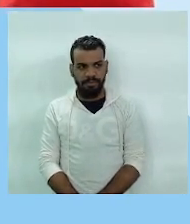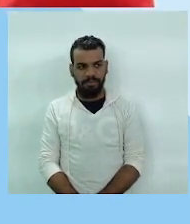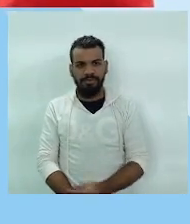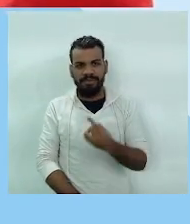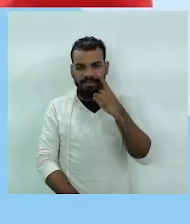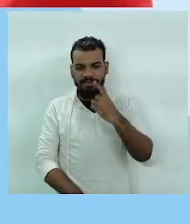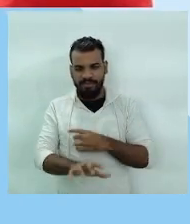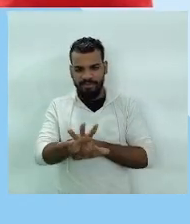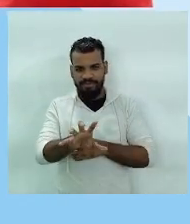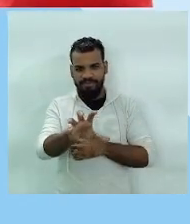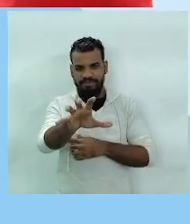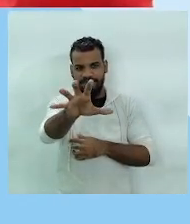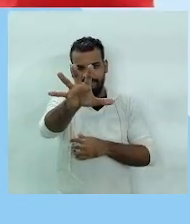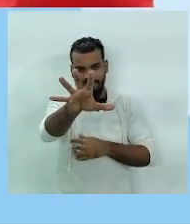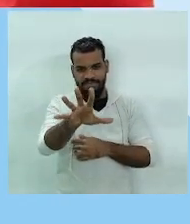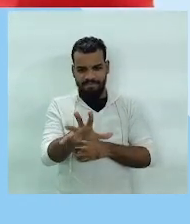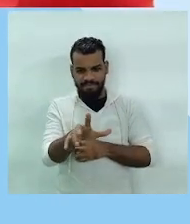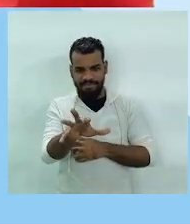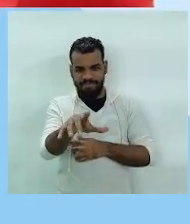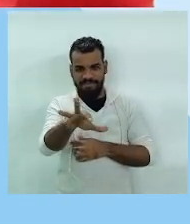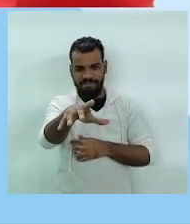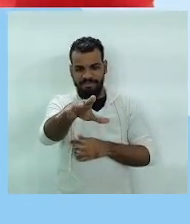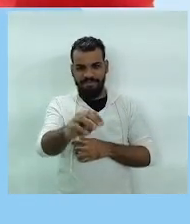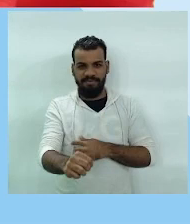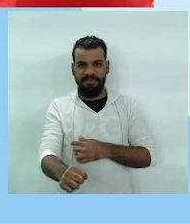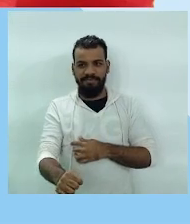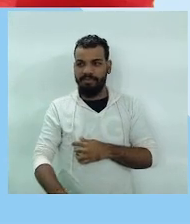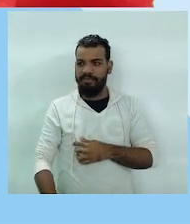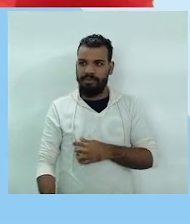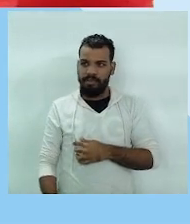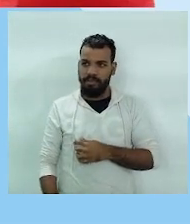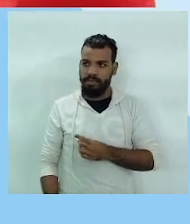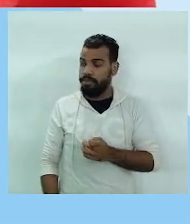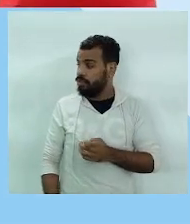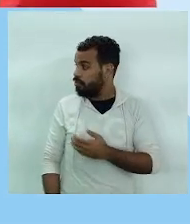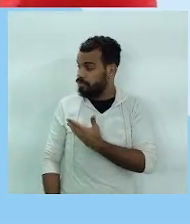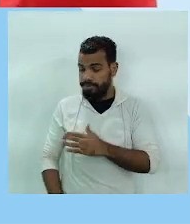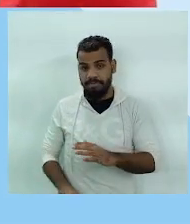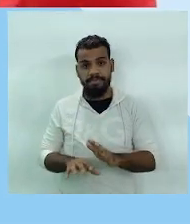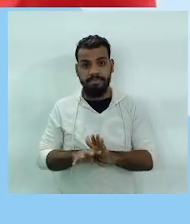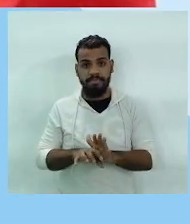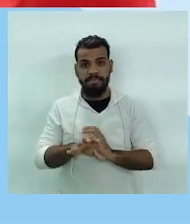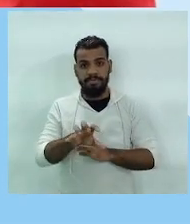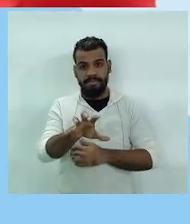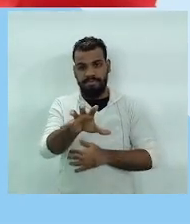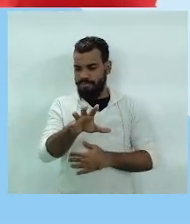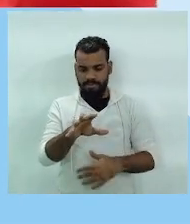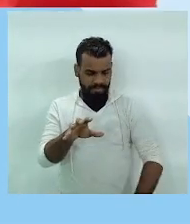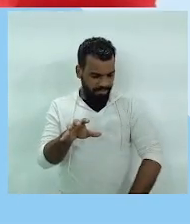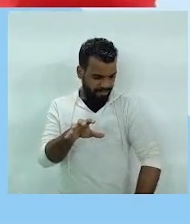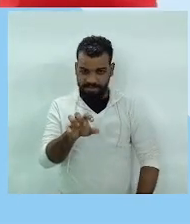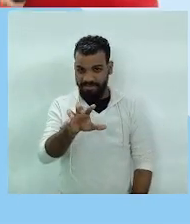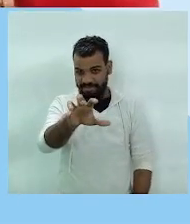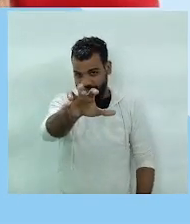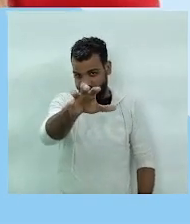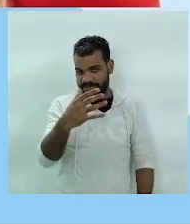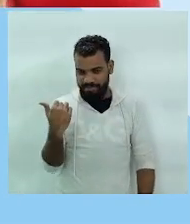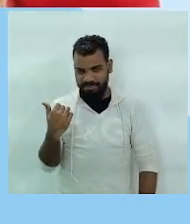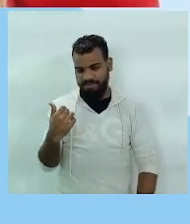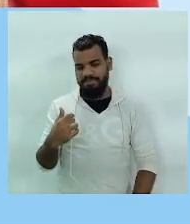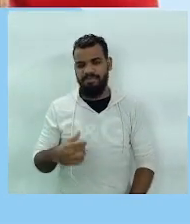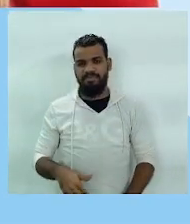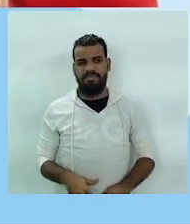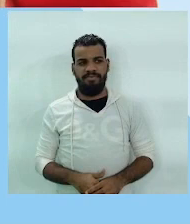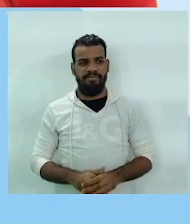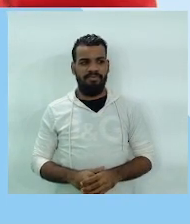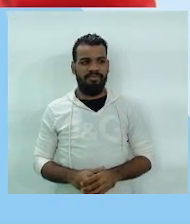aranha, né? Ela conservada, tá certo? Numa pedra. Então, é um tipo de fossilização, tá certo?